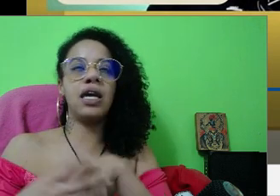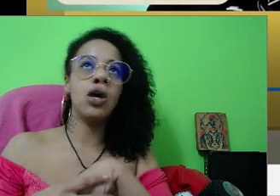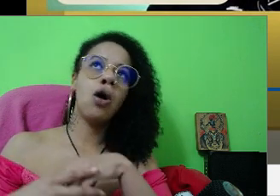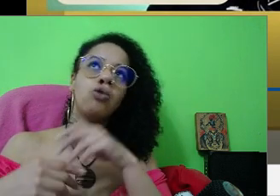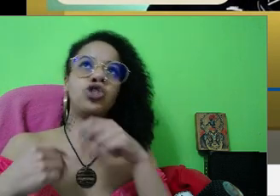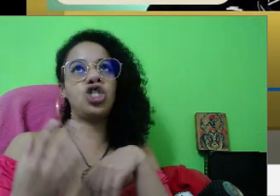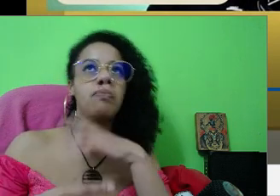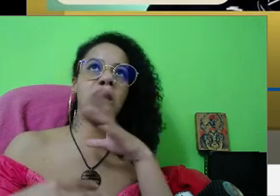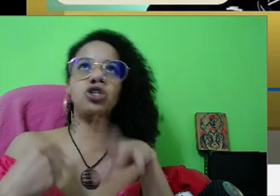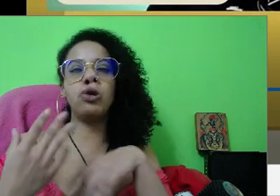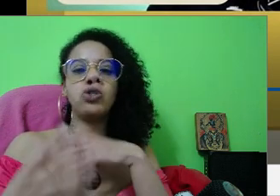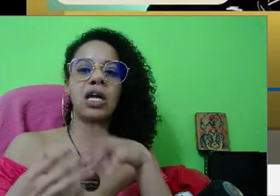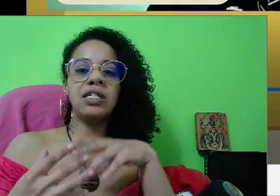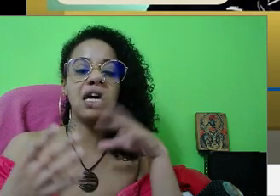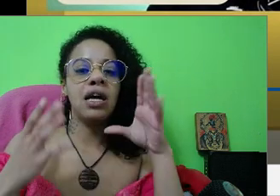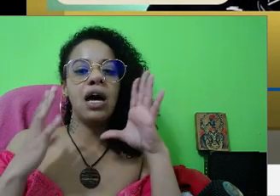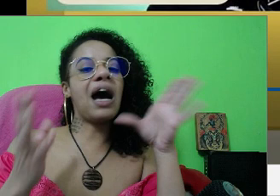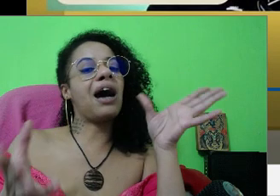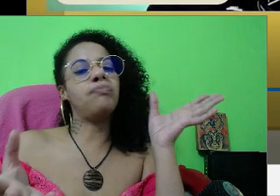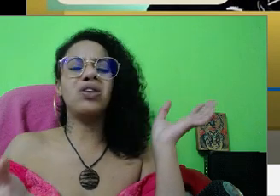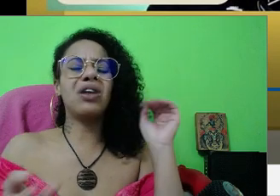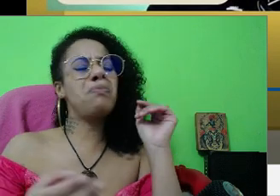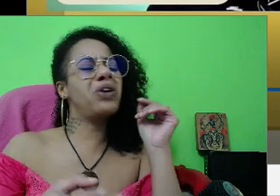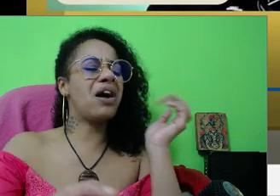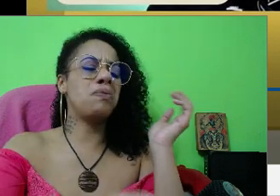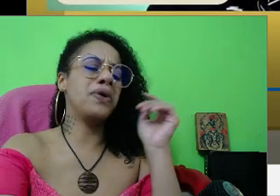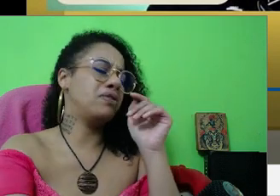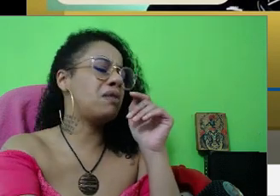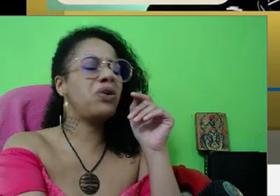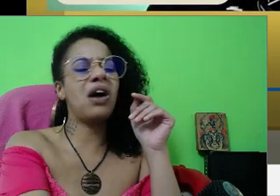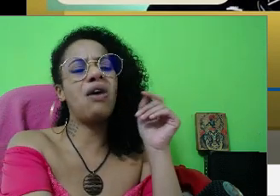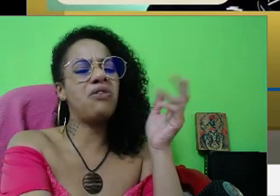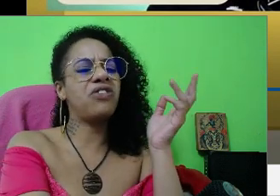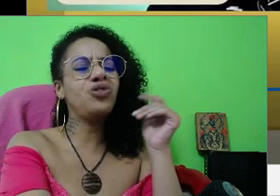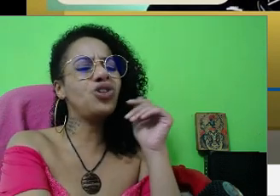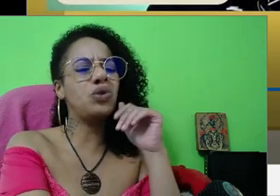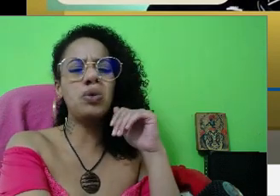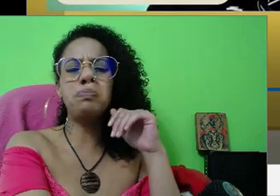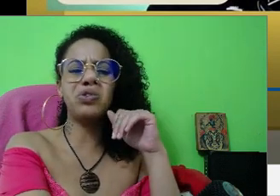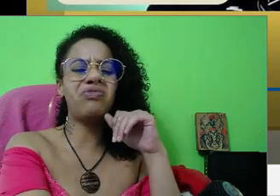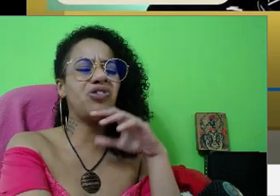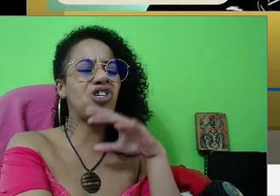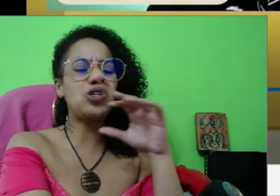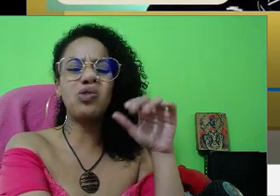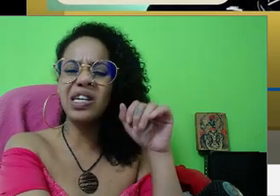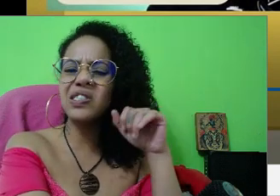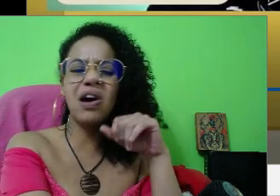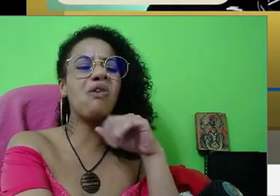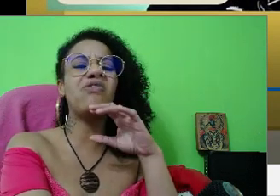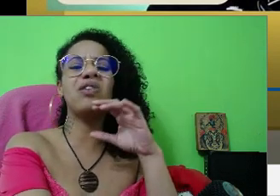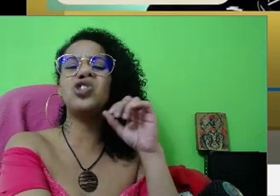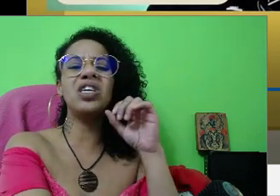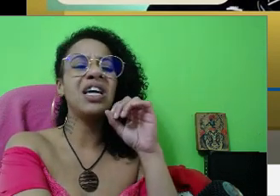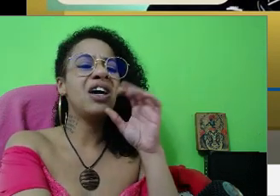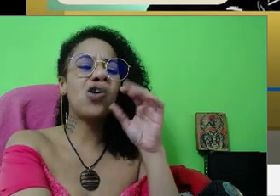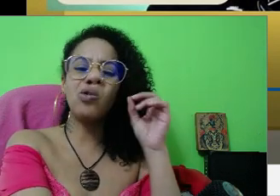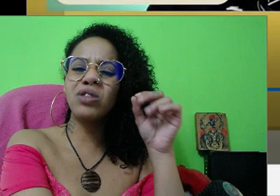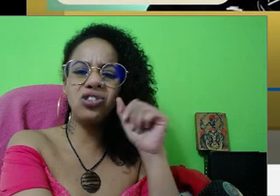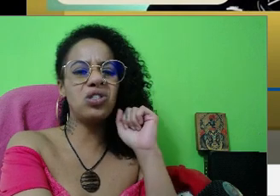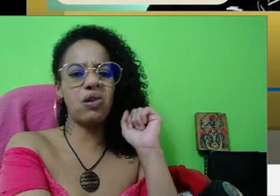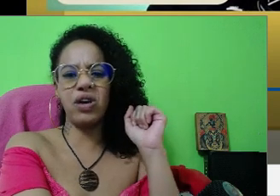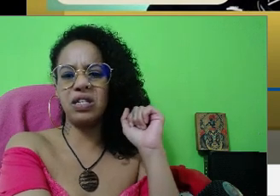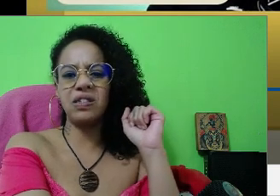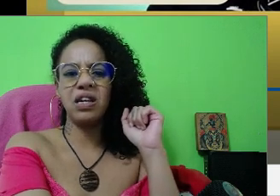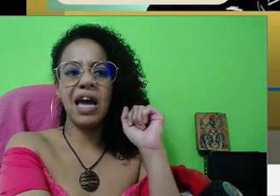referenciei ou te chamei de bolsonarista Ah amigo na moral mano na moral eu falo de grupos eu falo de articulação eu falo de